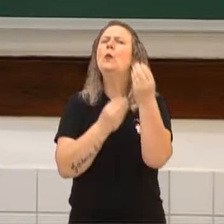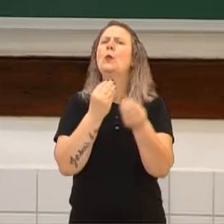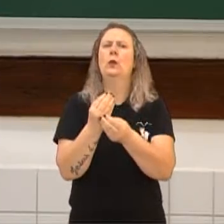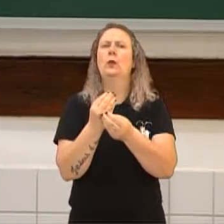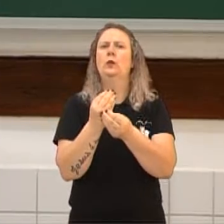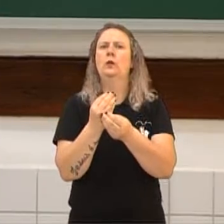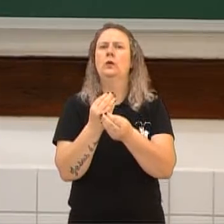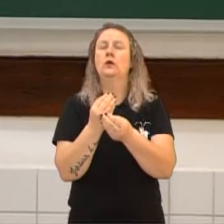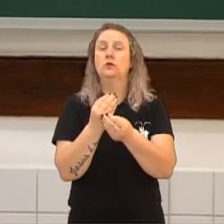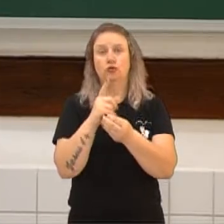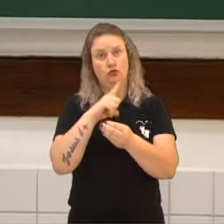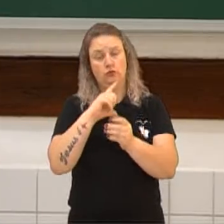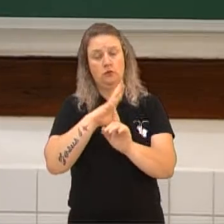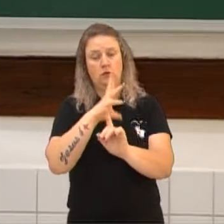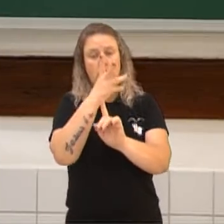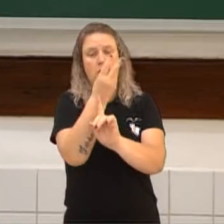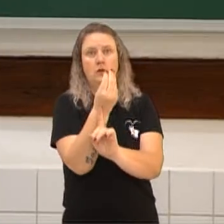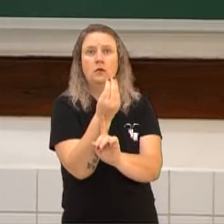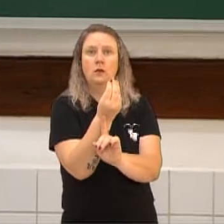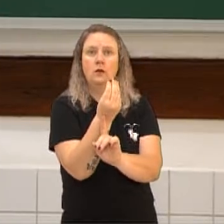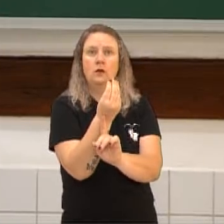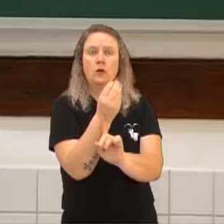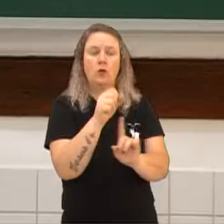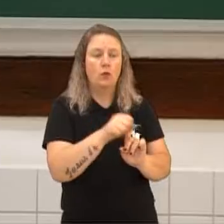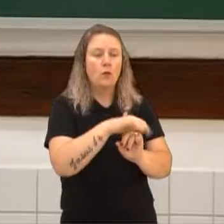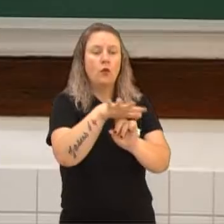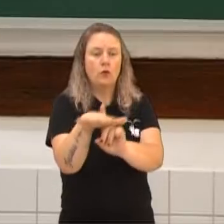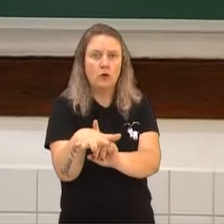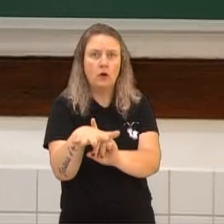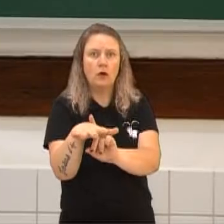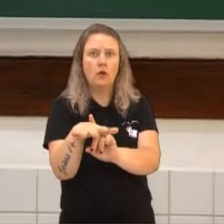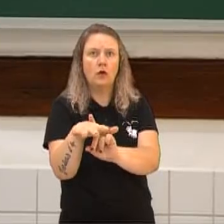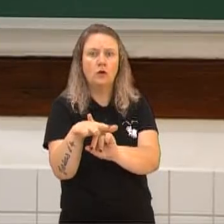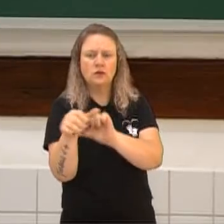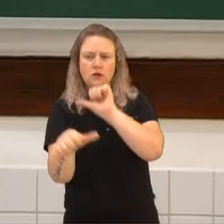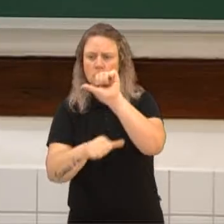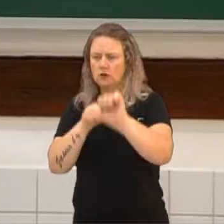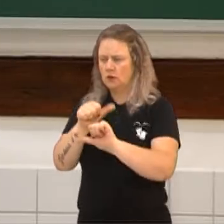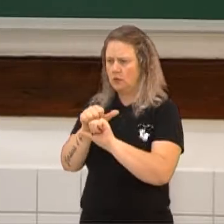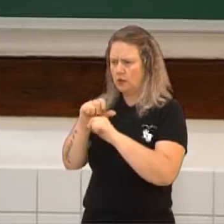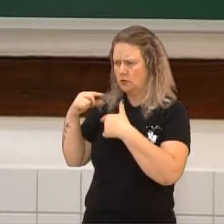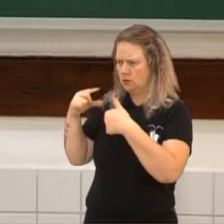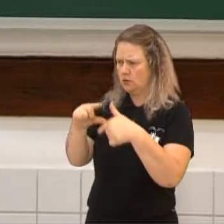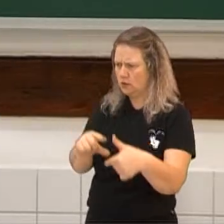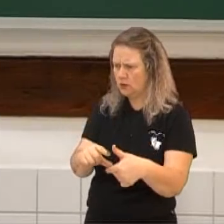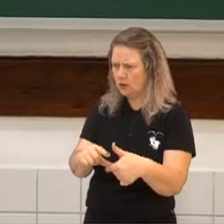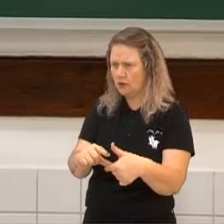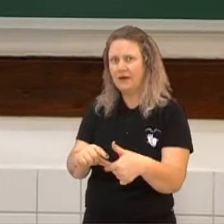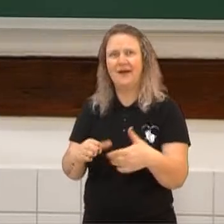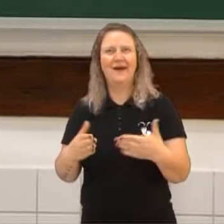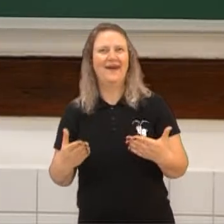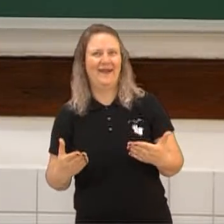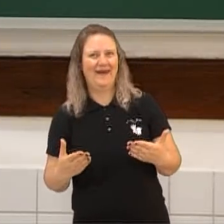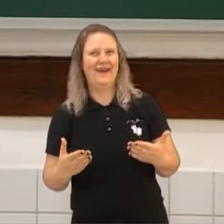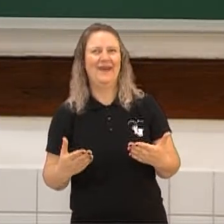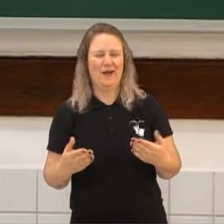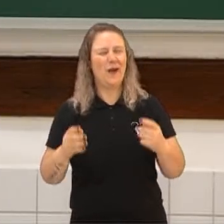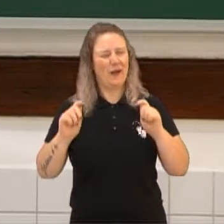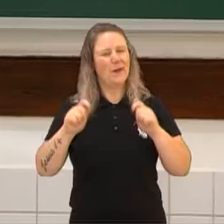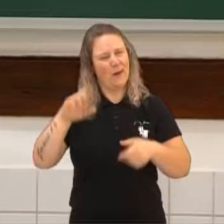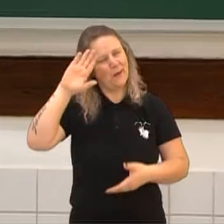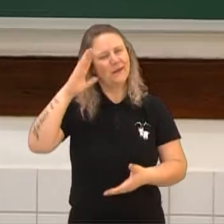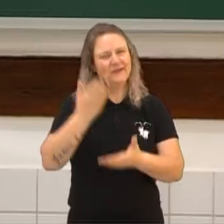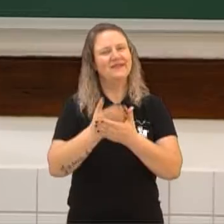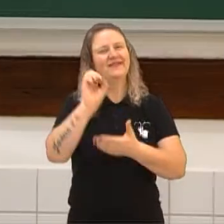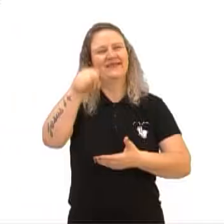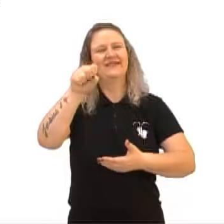uma arte popular que eles transformaram em erudita, talvez? Ou eles entenderam? Acredito que sim. Então vamos continuar.